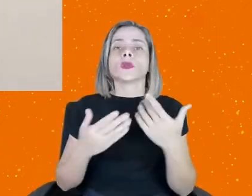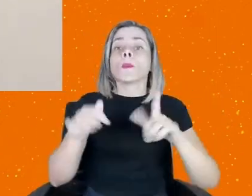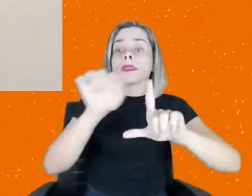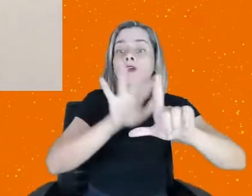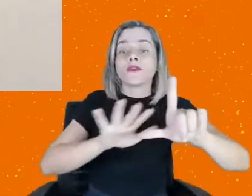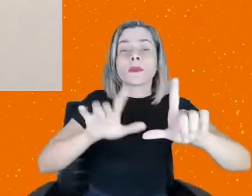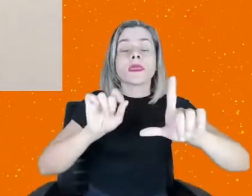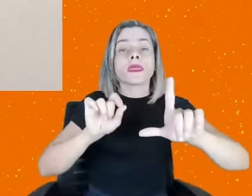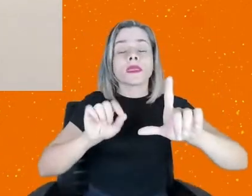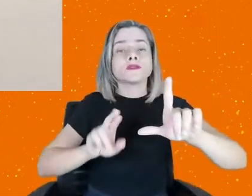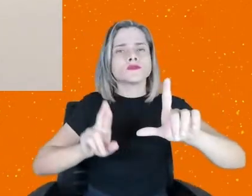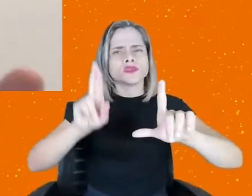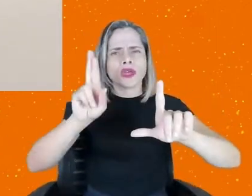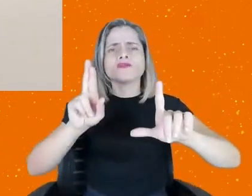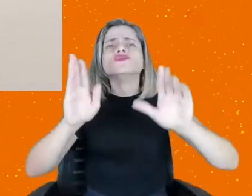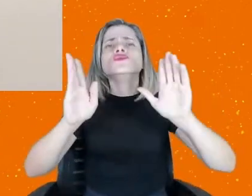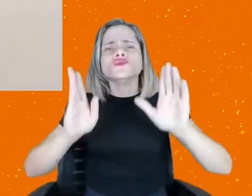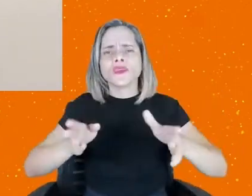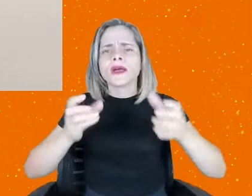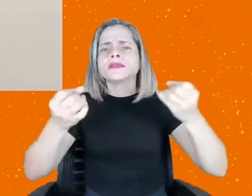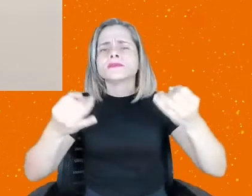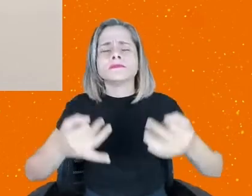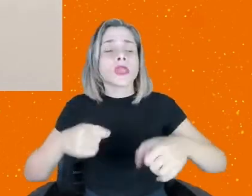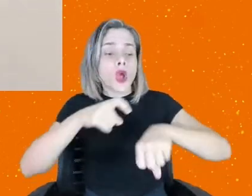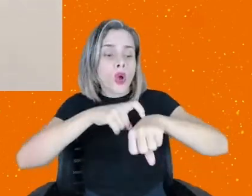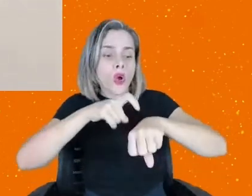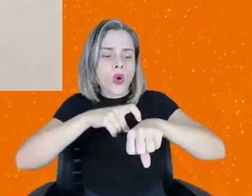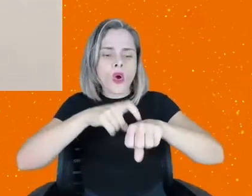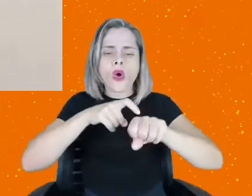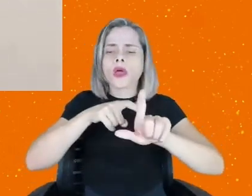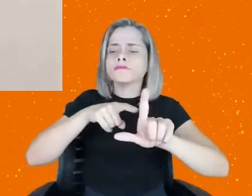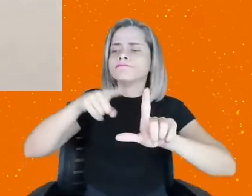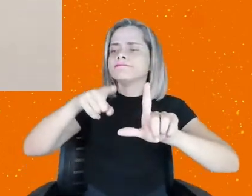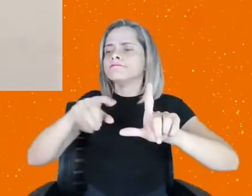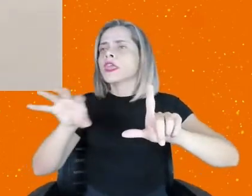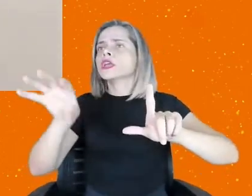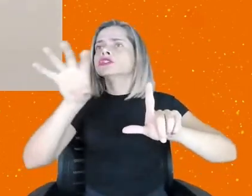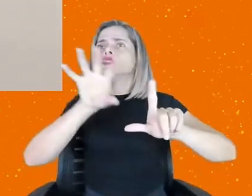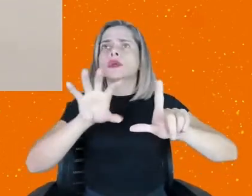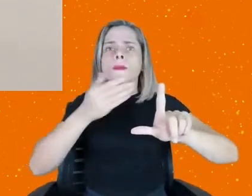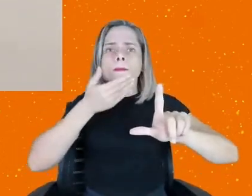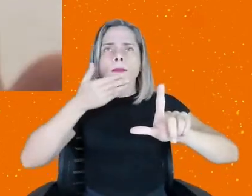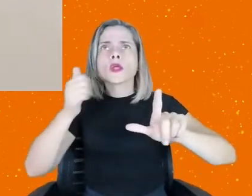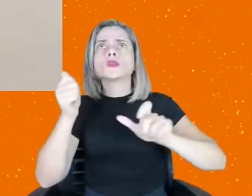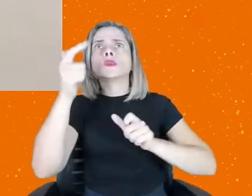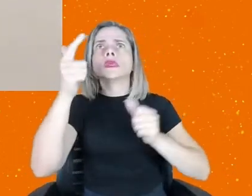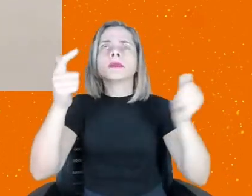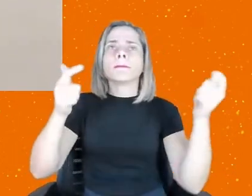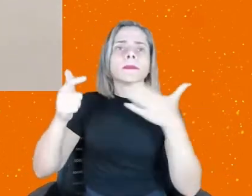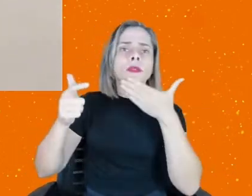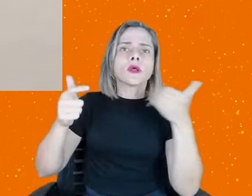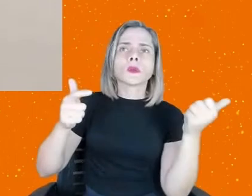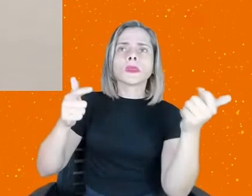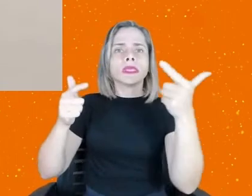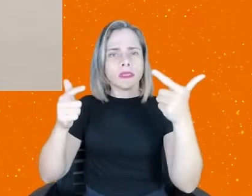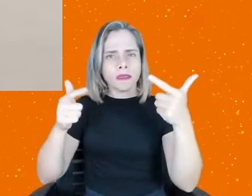esses conteúdos aqui ainda temos horários alternados regiões está funcionando o melhor do que outros não e além de novo a ver a mente